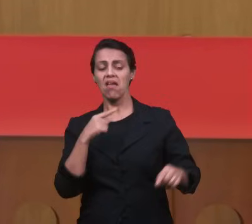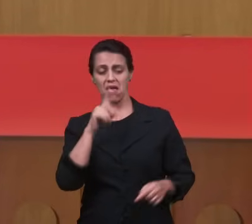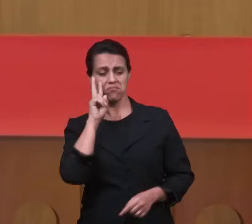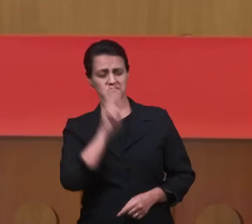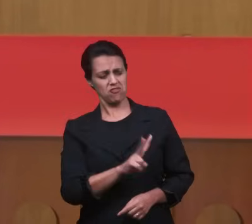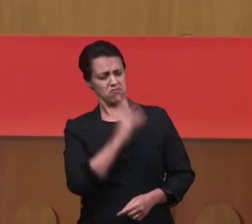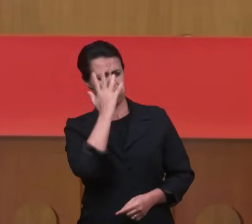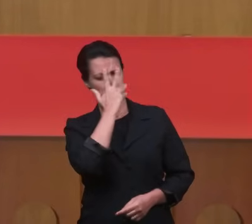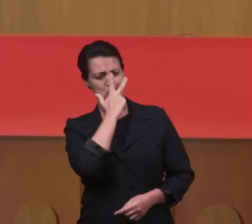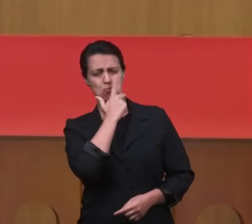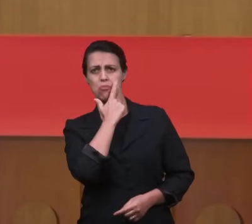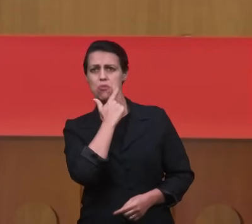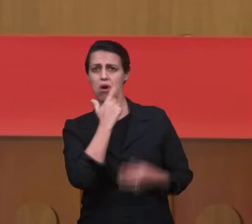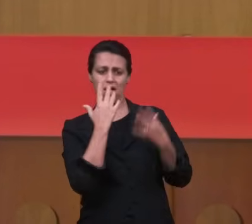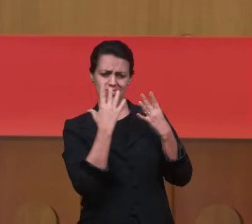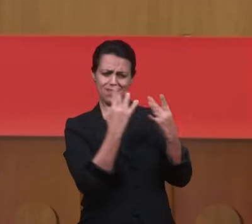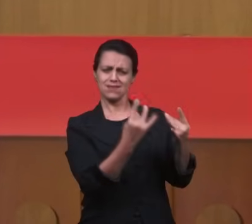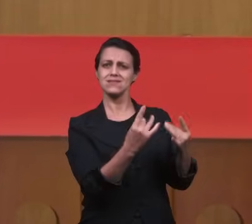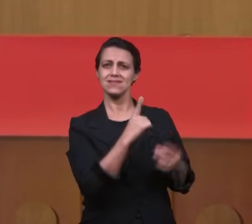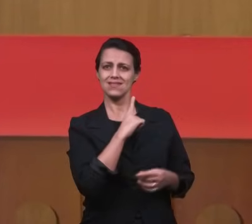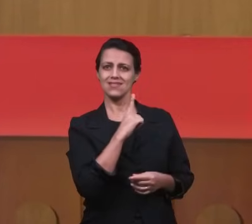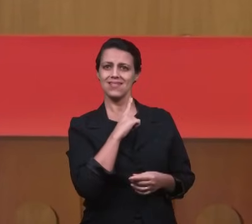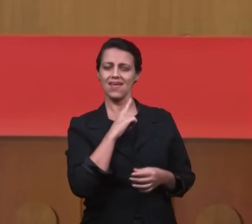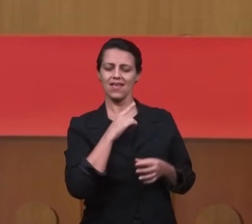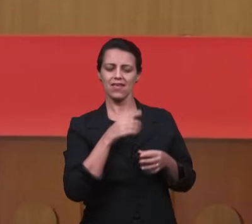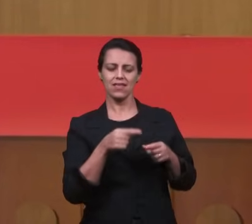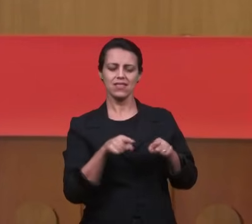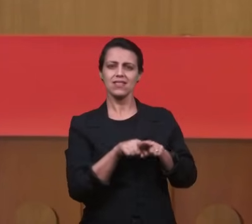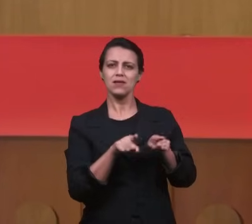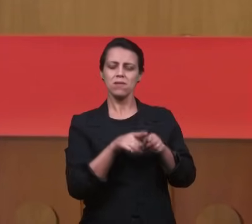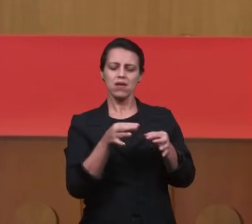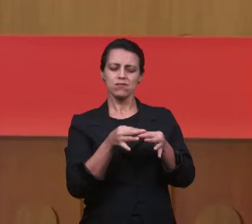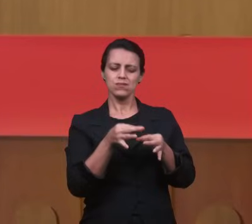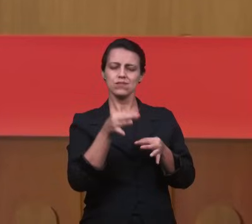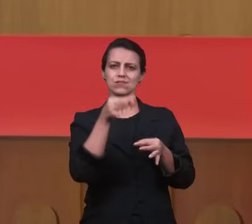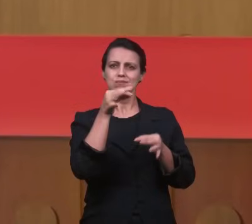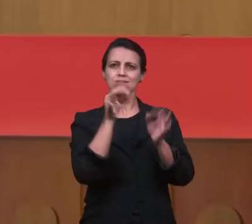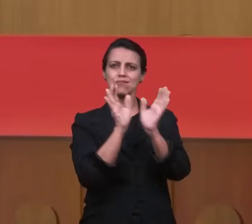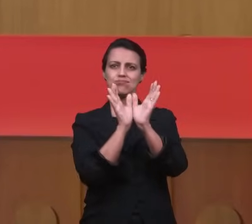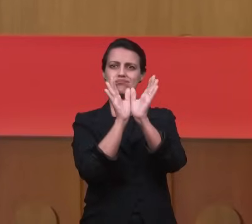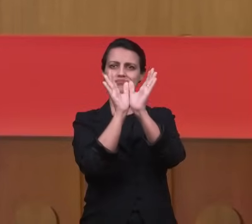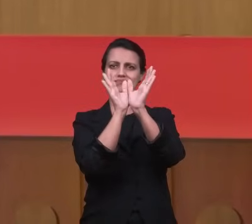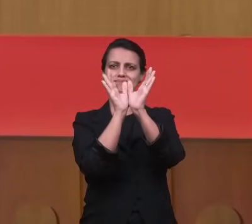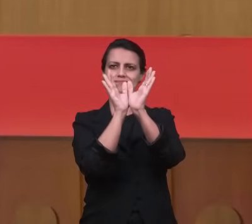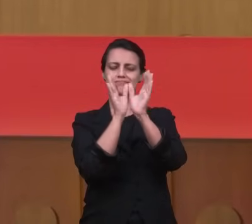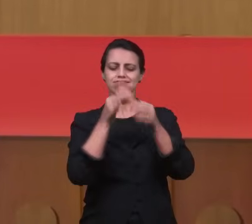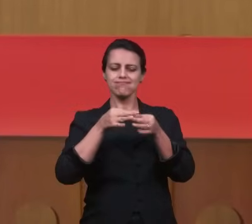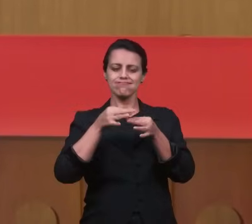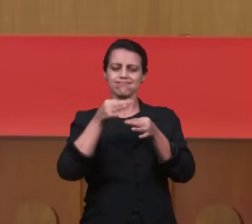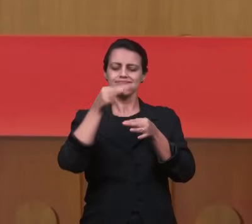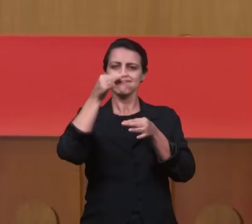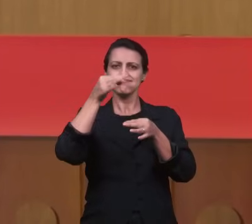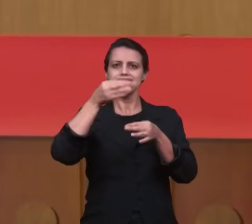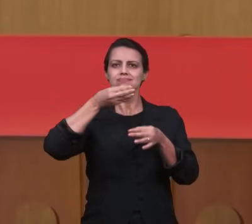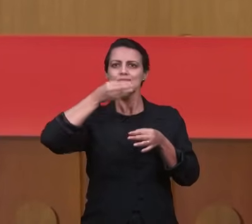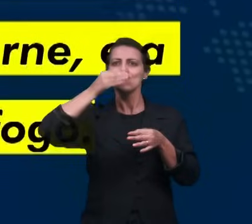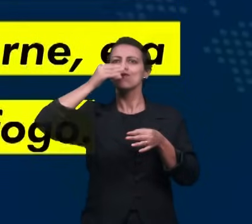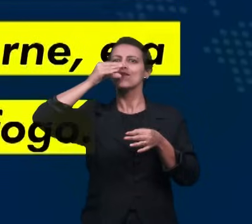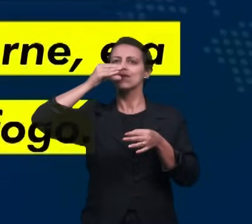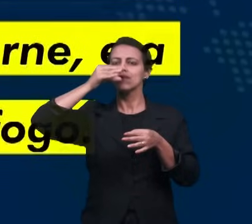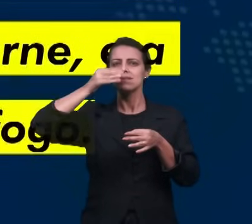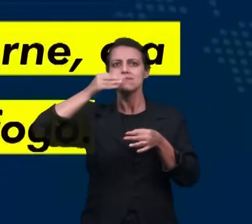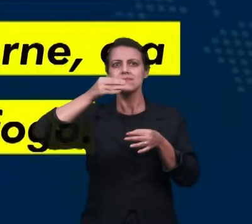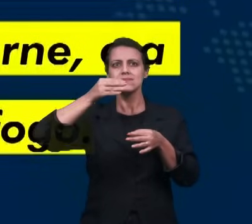E mais o que? Ela tem um cálice de ouro na mão, pode observar, é profético. Quem olha de baixo para cima,